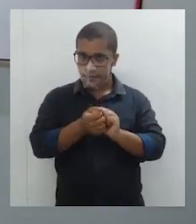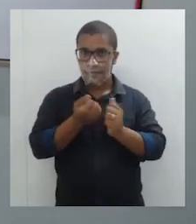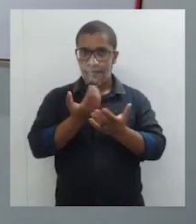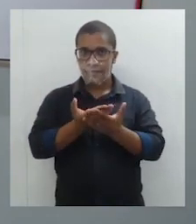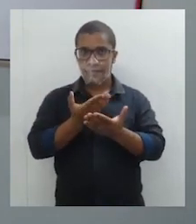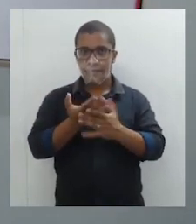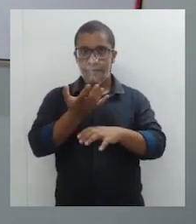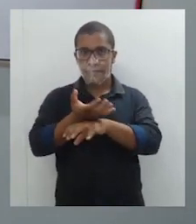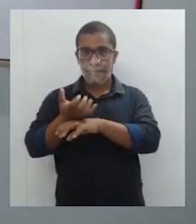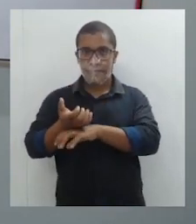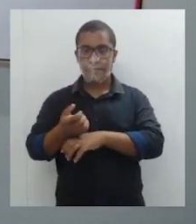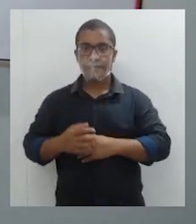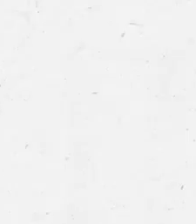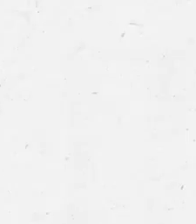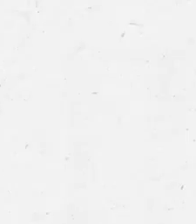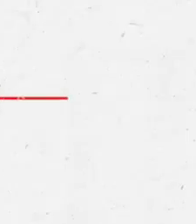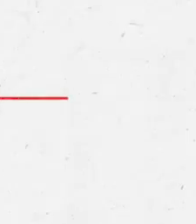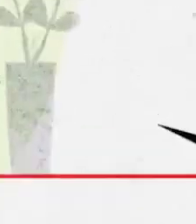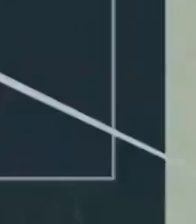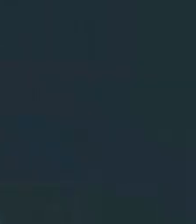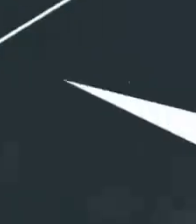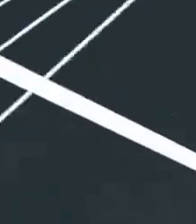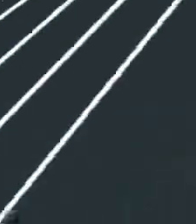estudar os outros componentes E aí